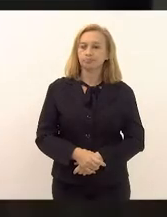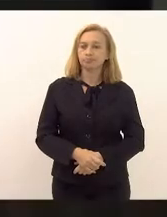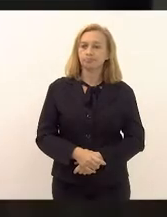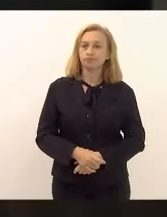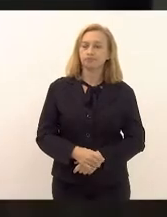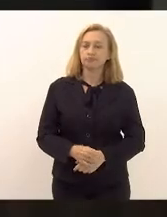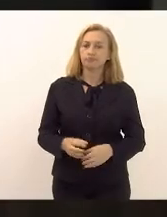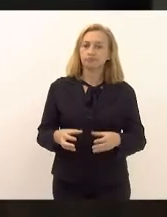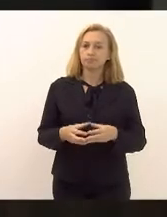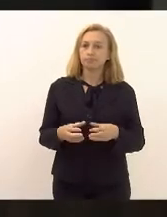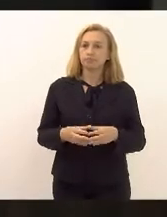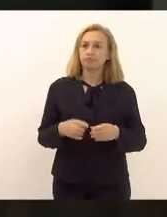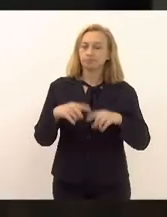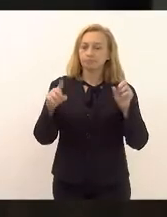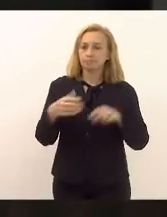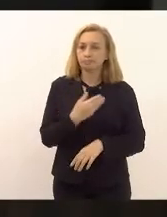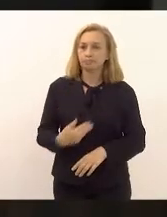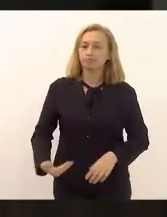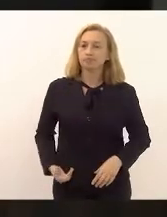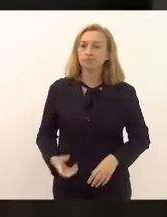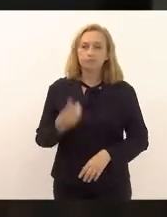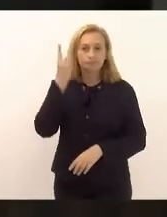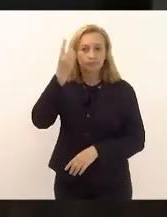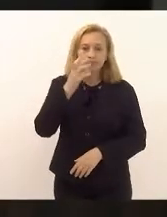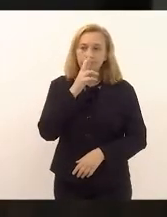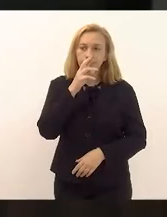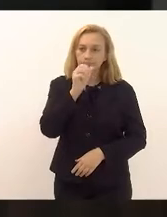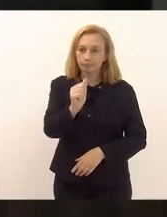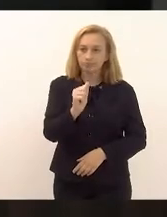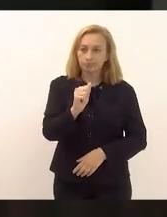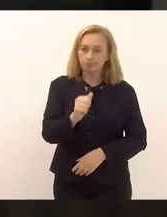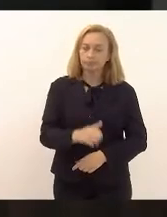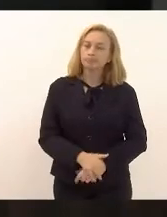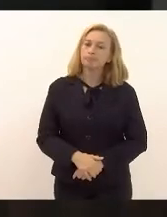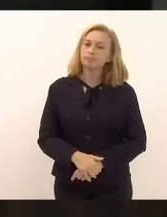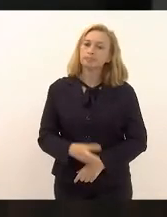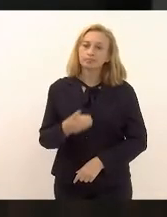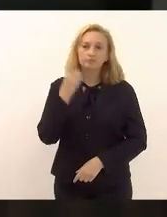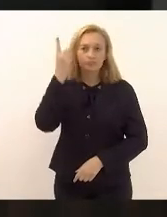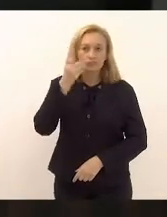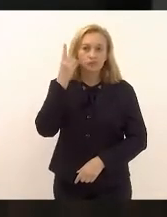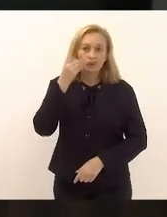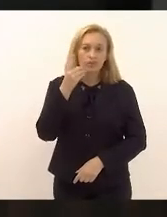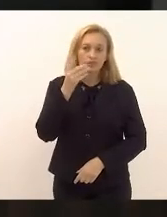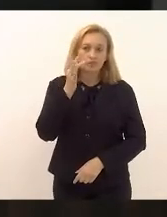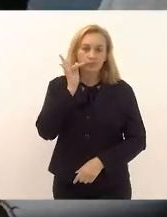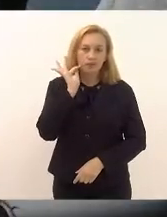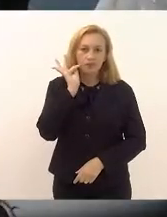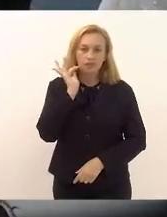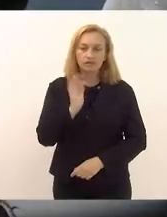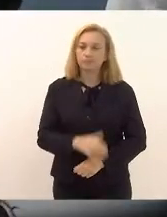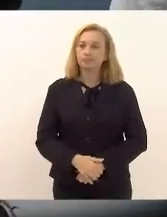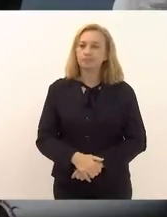Pela Comissão de Servidores Públicos, deputado Rodrigo Amorim. Deputado Rodrigo Amorim. Deputado Flávio Serafim.